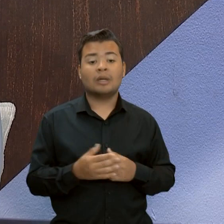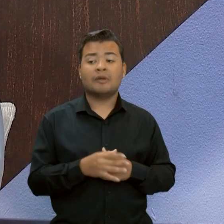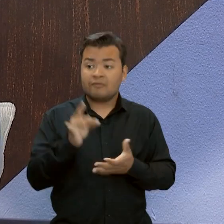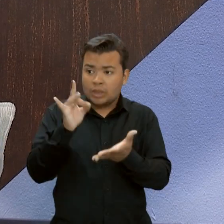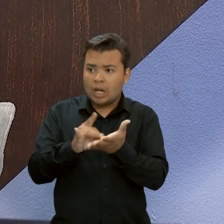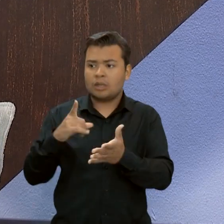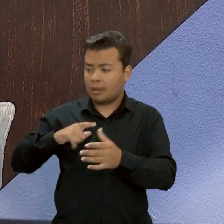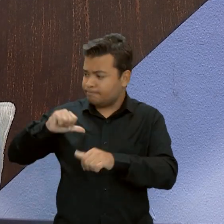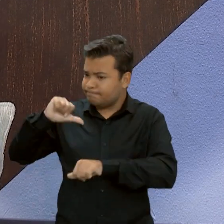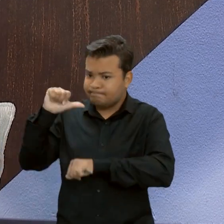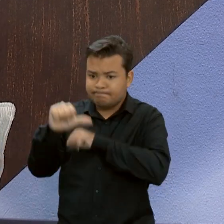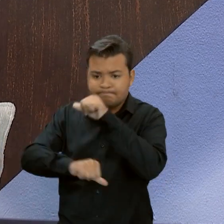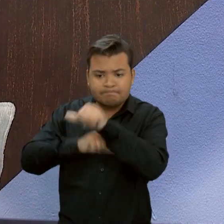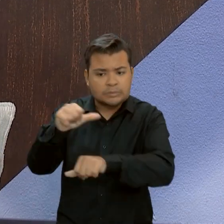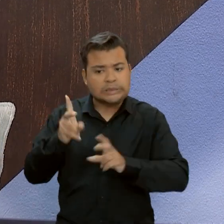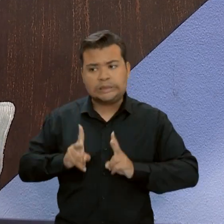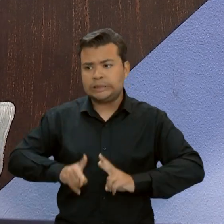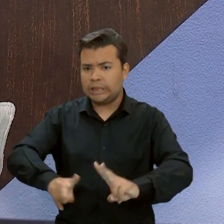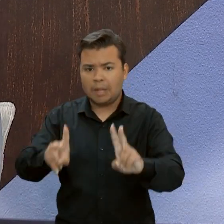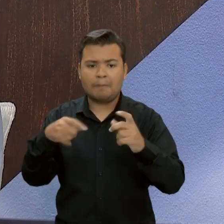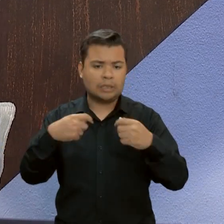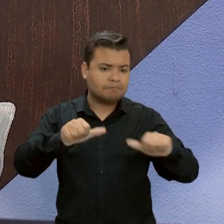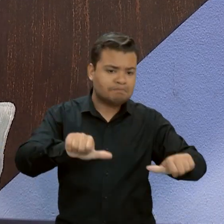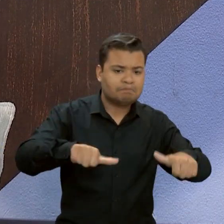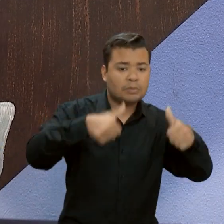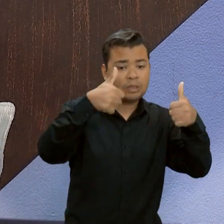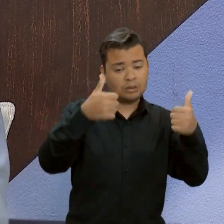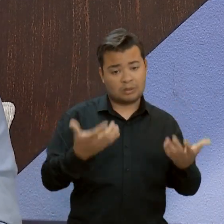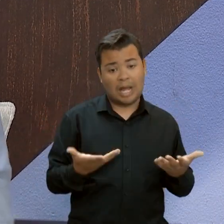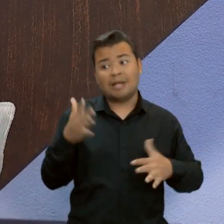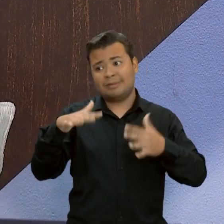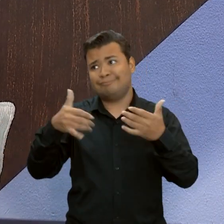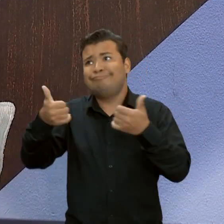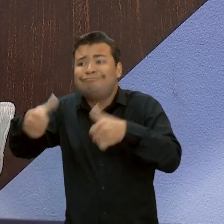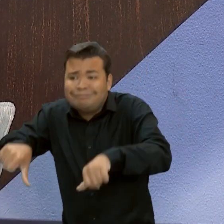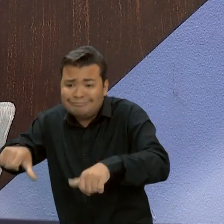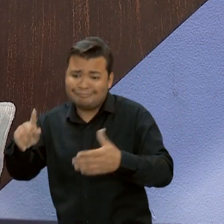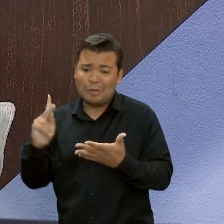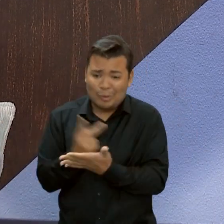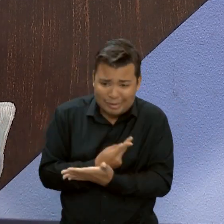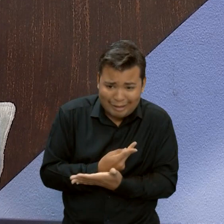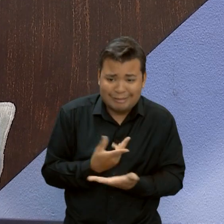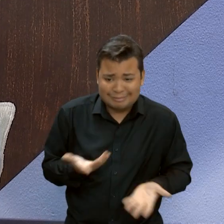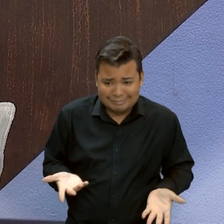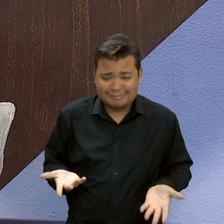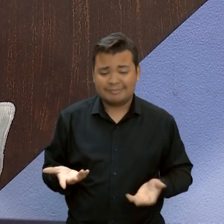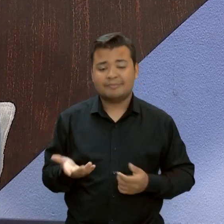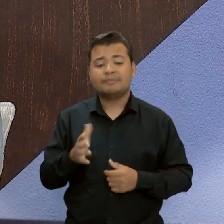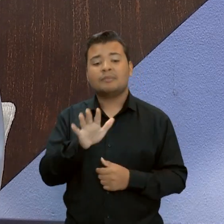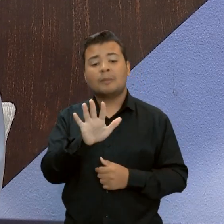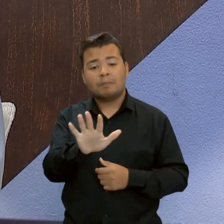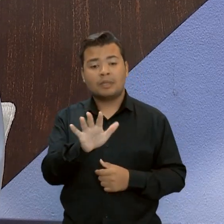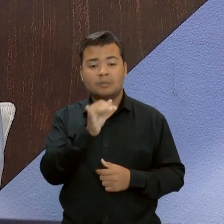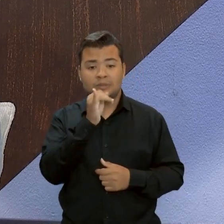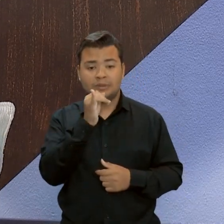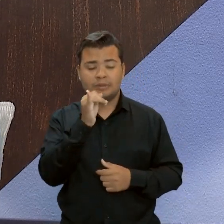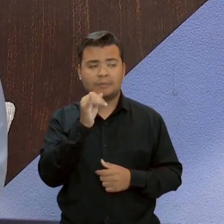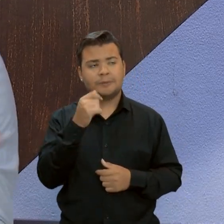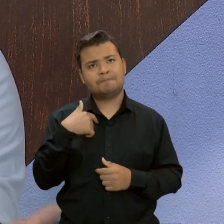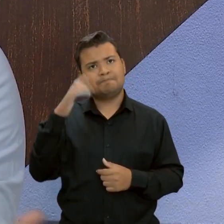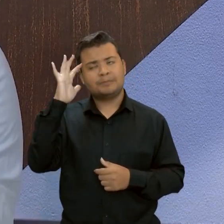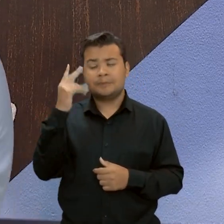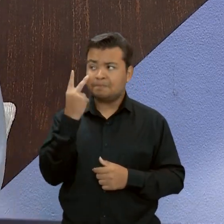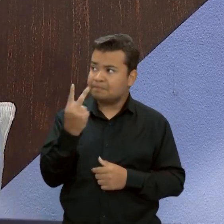constante, né? Então, melhorando, ou às vezes, em alguns casos, piorando, mas enfim, a gente vê aos nossos pais, por exemplo,